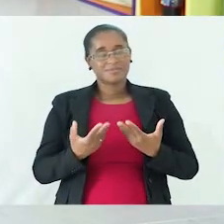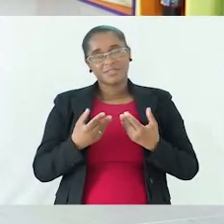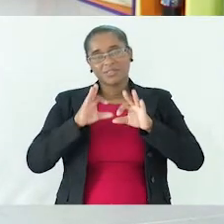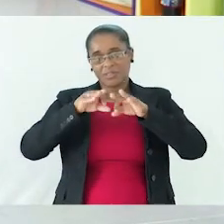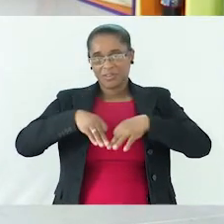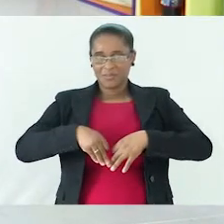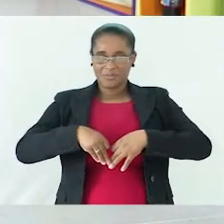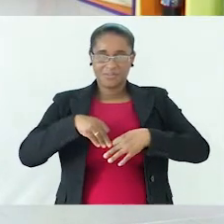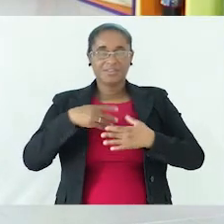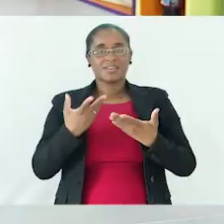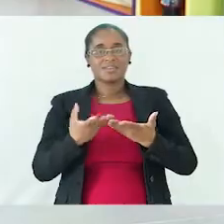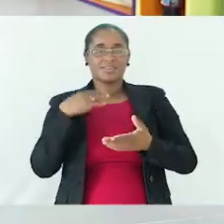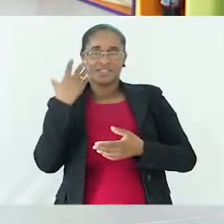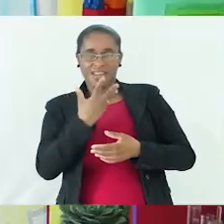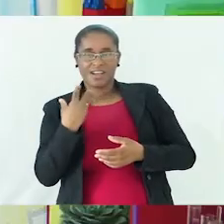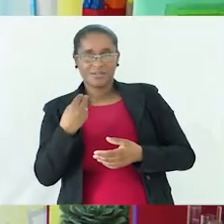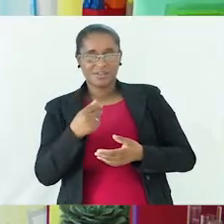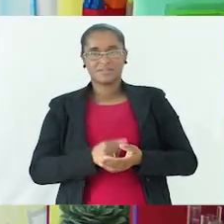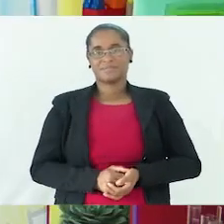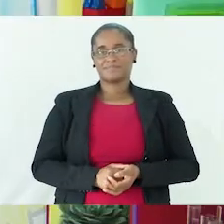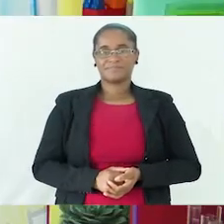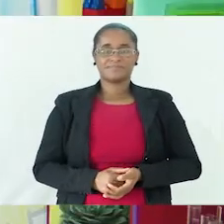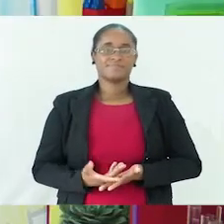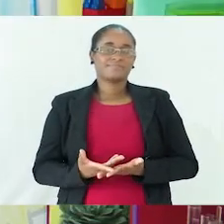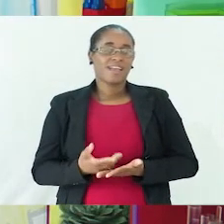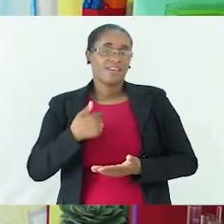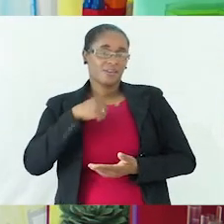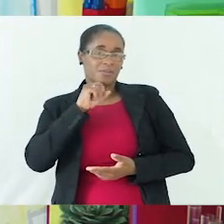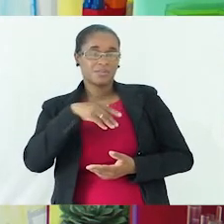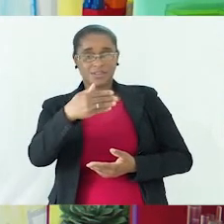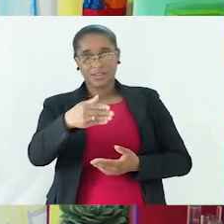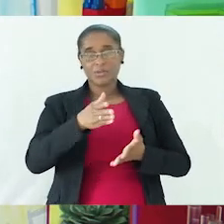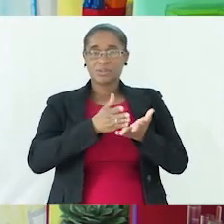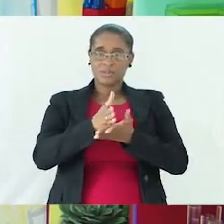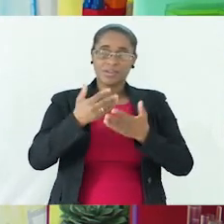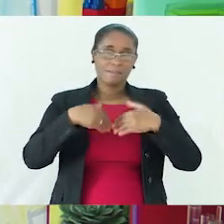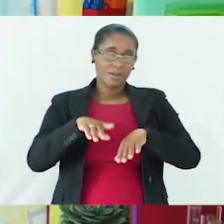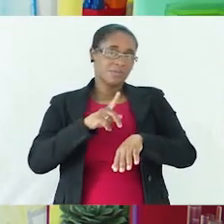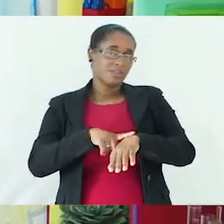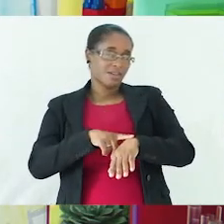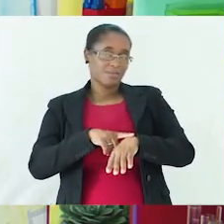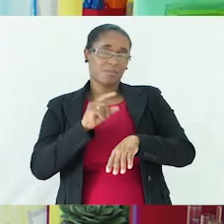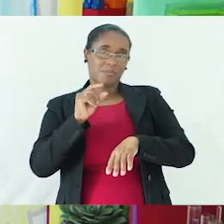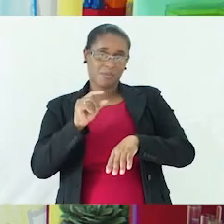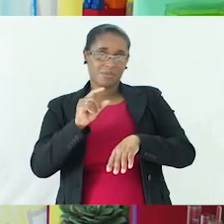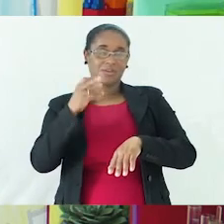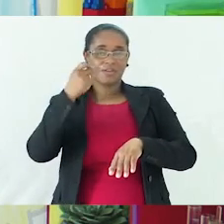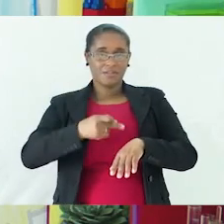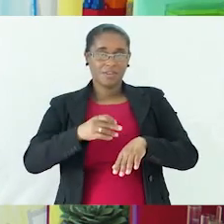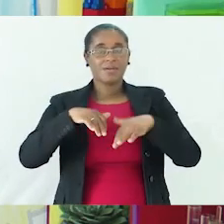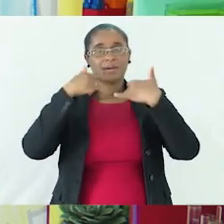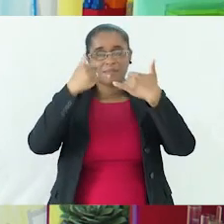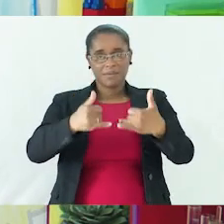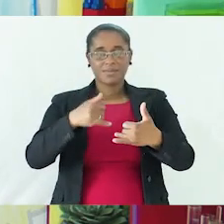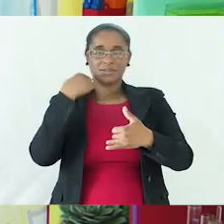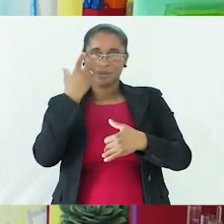Já estamos a caminhar para o fim da aula. Temos aqui um desenho que uma aluna do ensino básico, ao ouvir